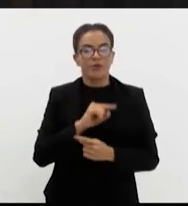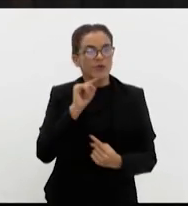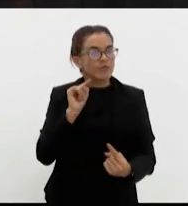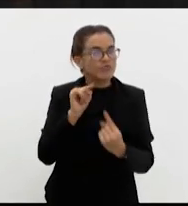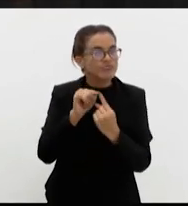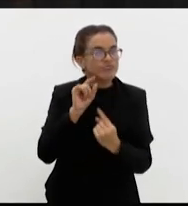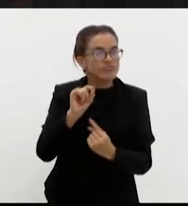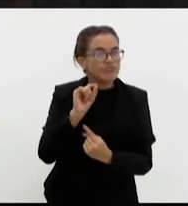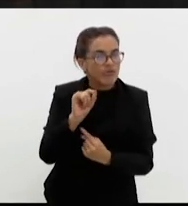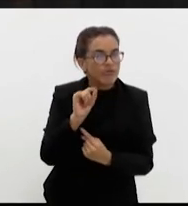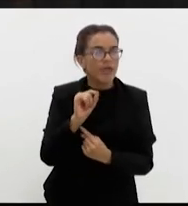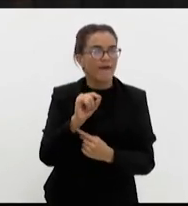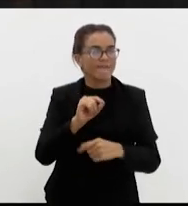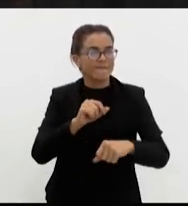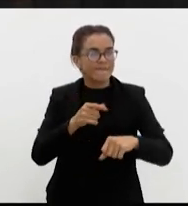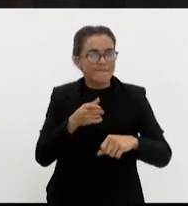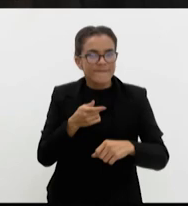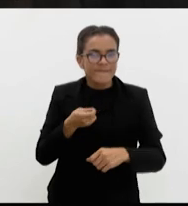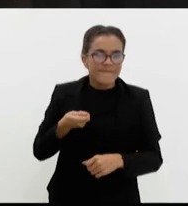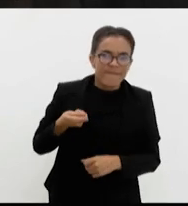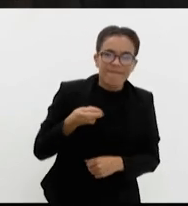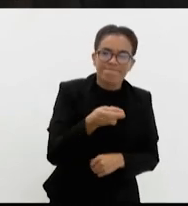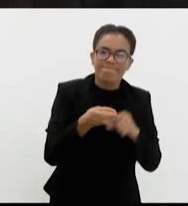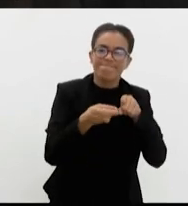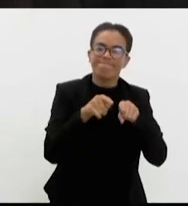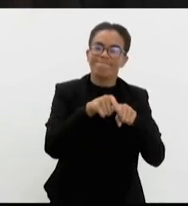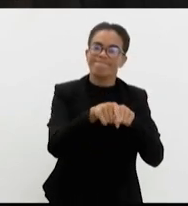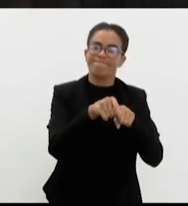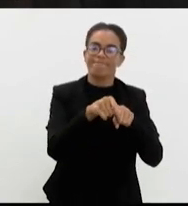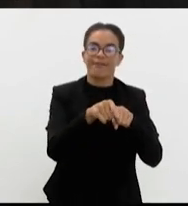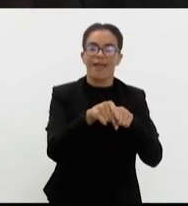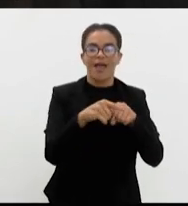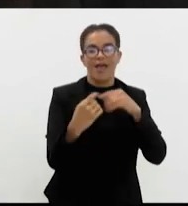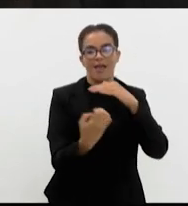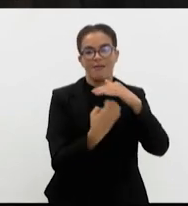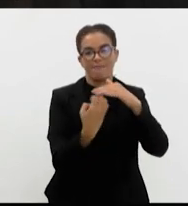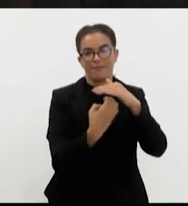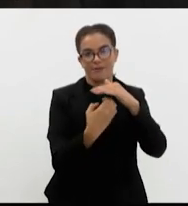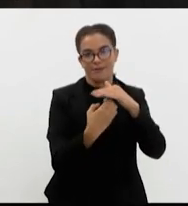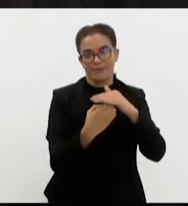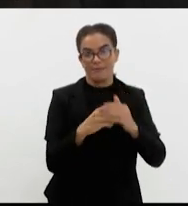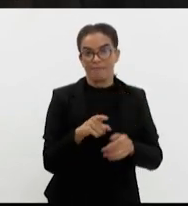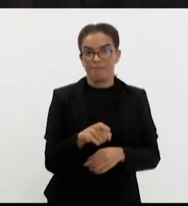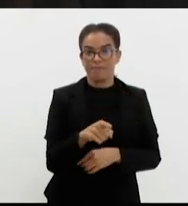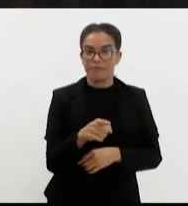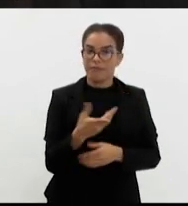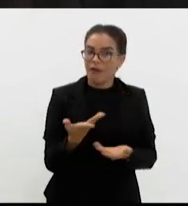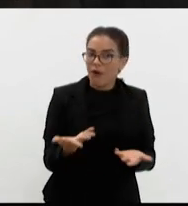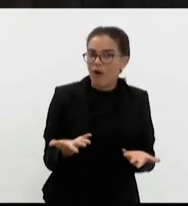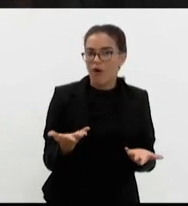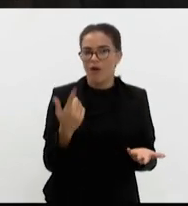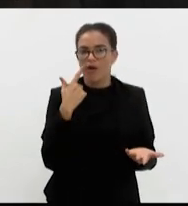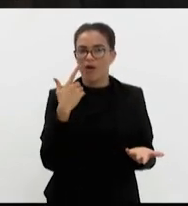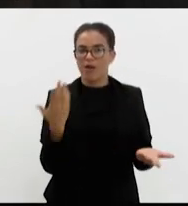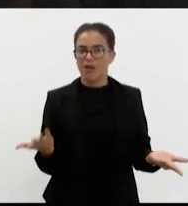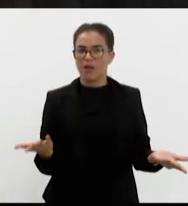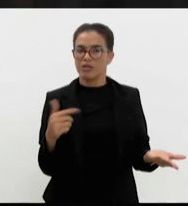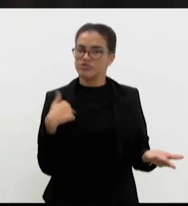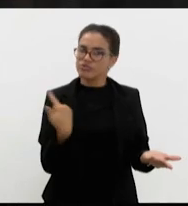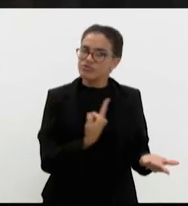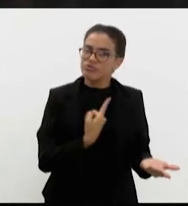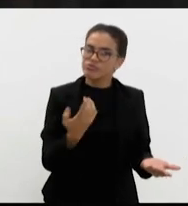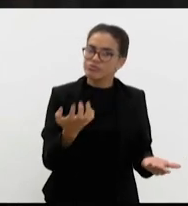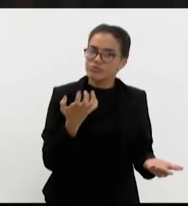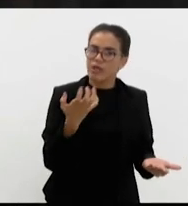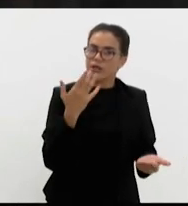inclusive agência reguladora no que se refere a revisão quinquenal de investimento e saneamento ora bola se a gente quer